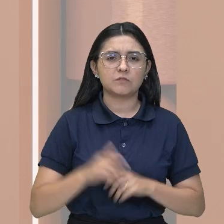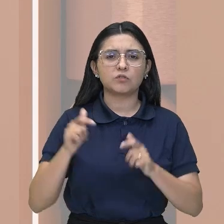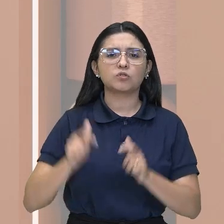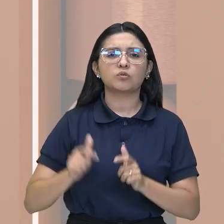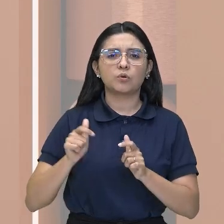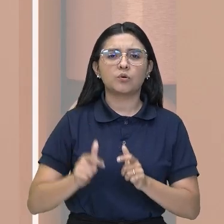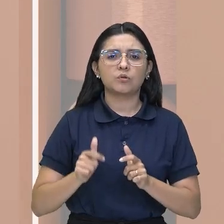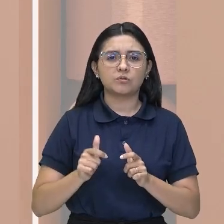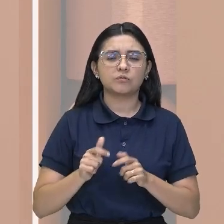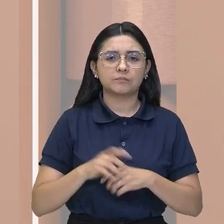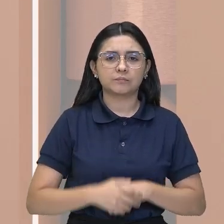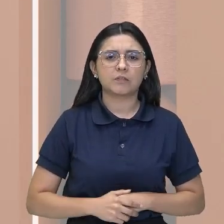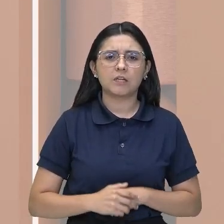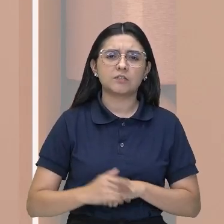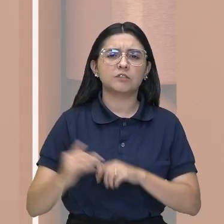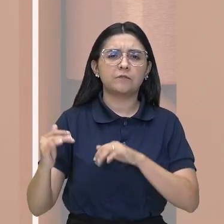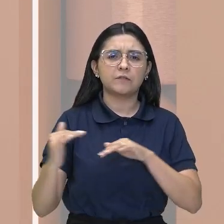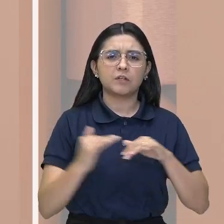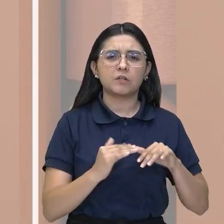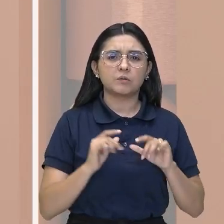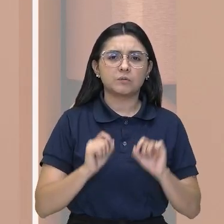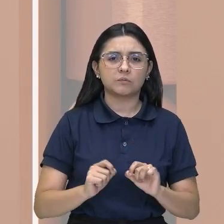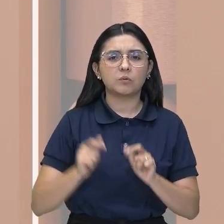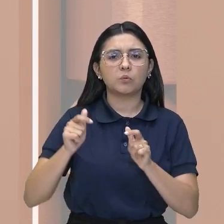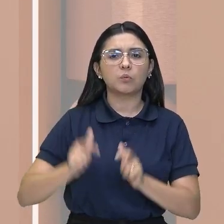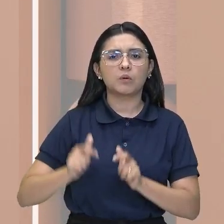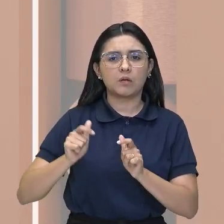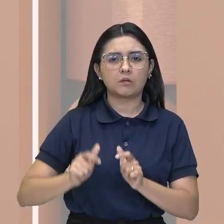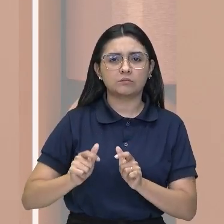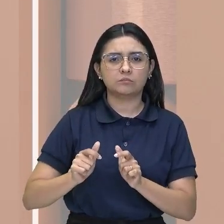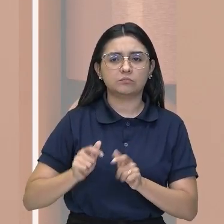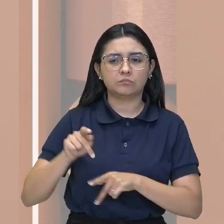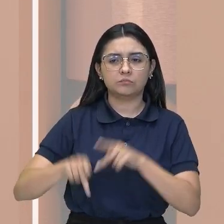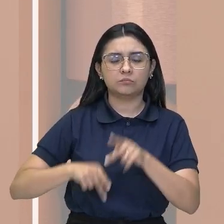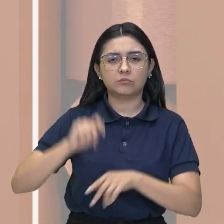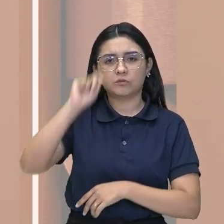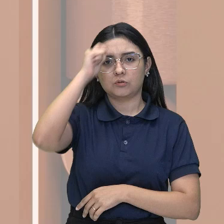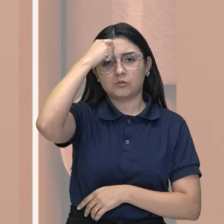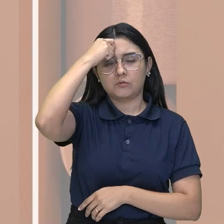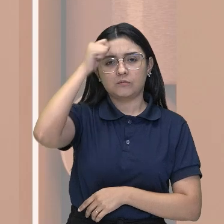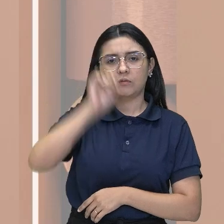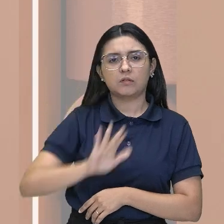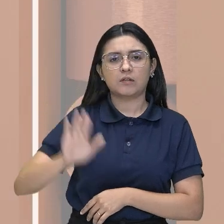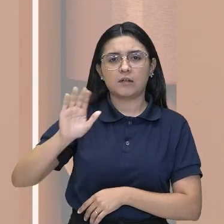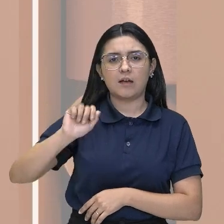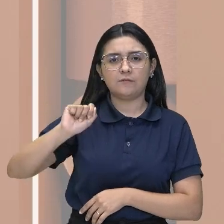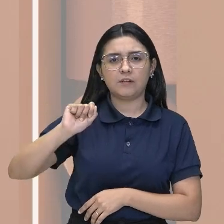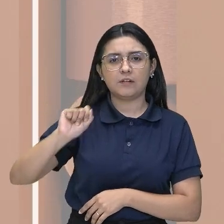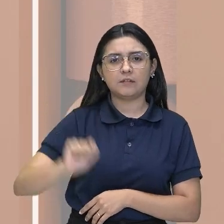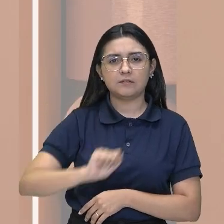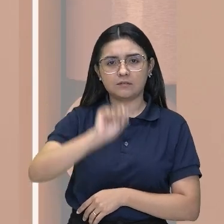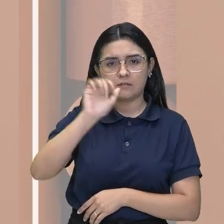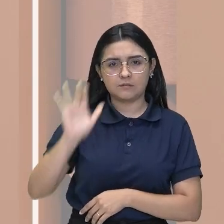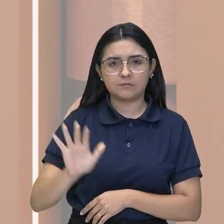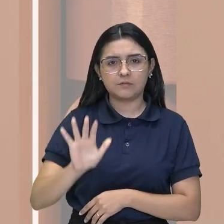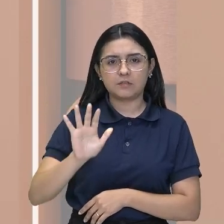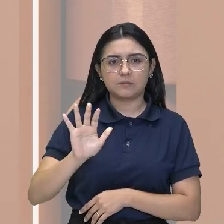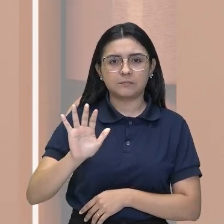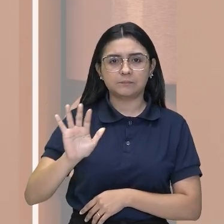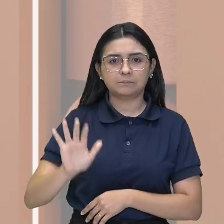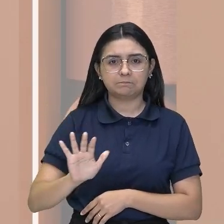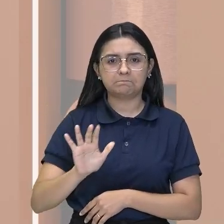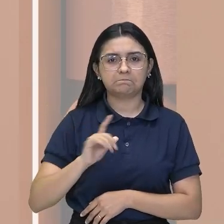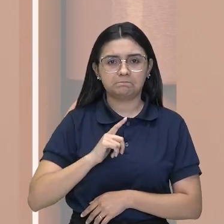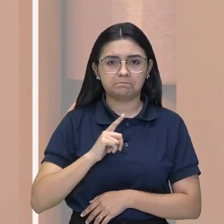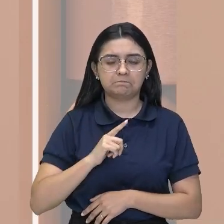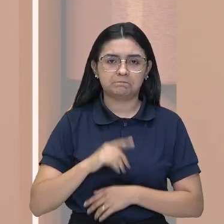de onde eles vinham, qual era a localização ali na África, onde que esses negros eram sequestrados e trazidos para o